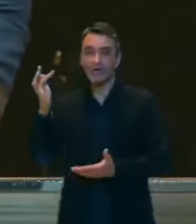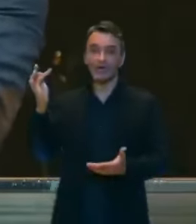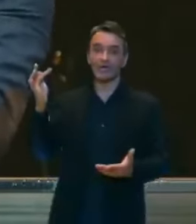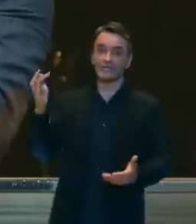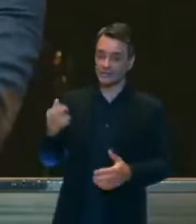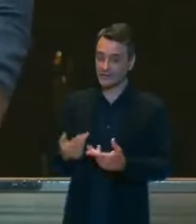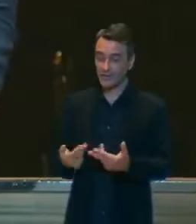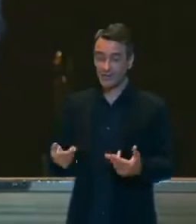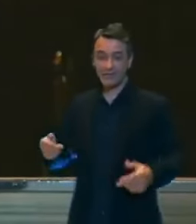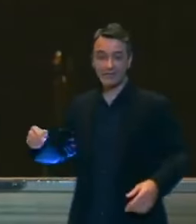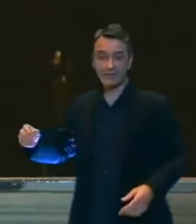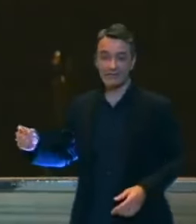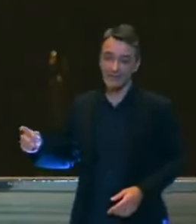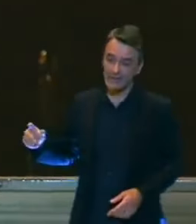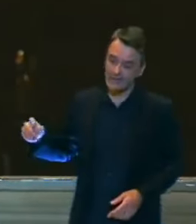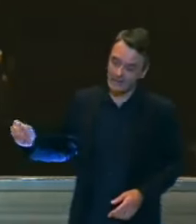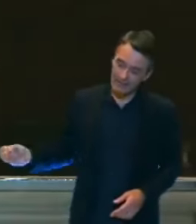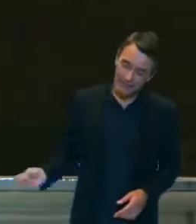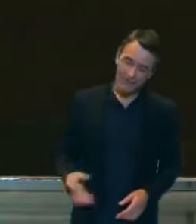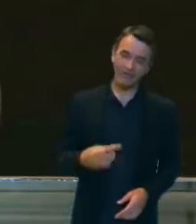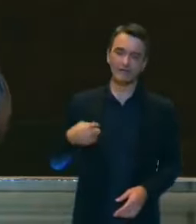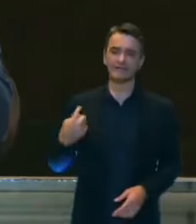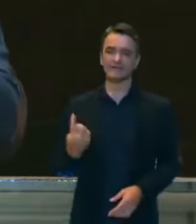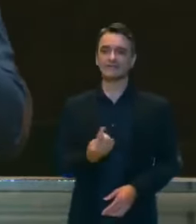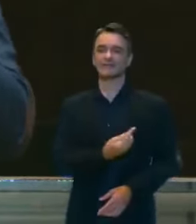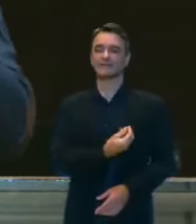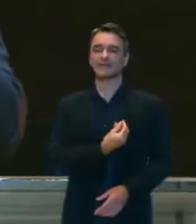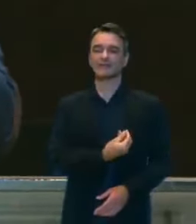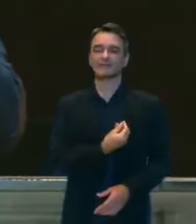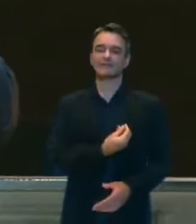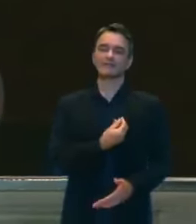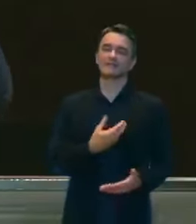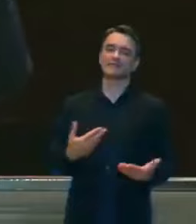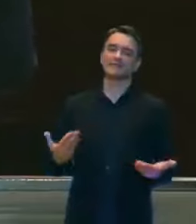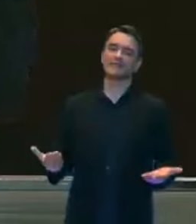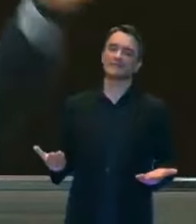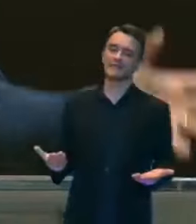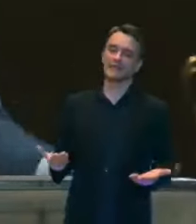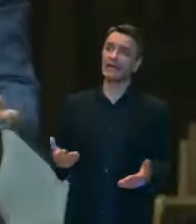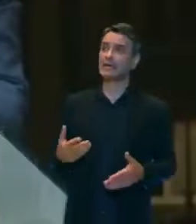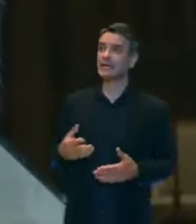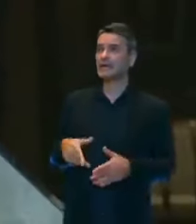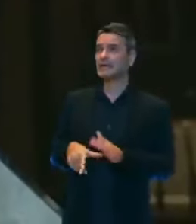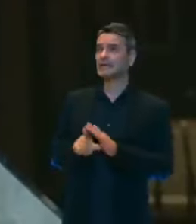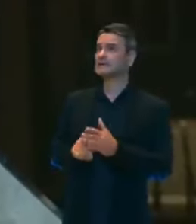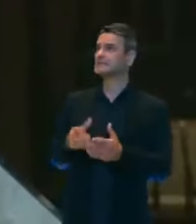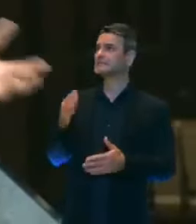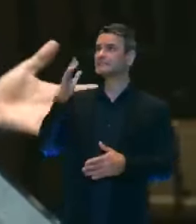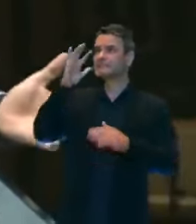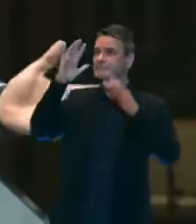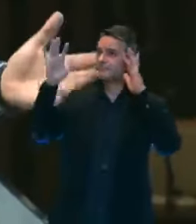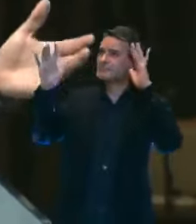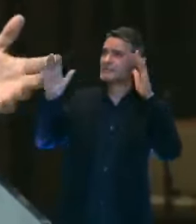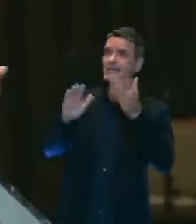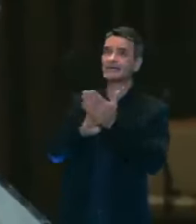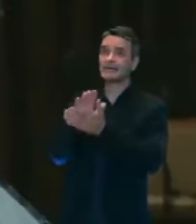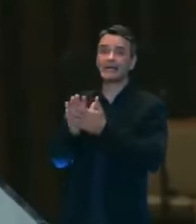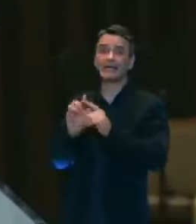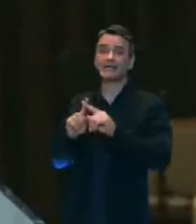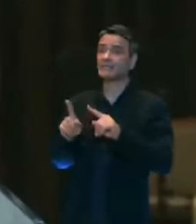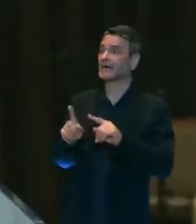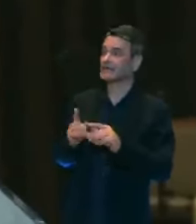vida. Ela sim faz coisas surgirem que não podíamos imaginar. A palavra de Deus é